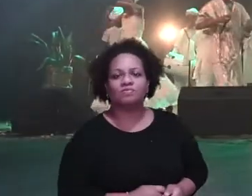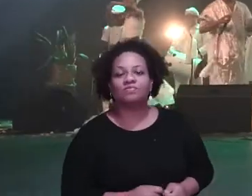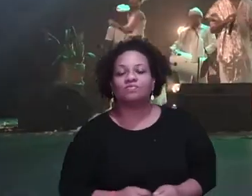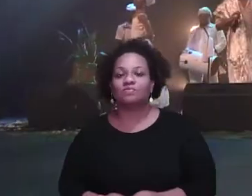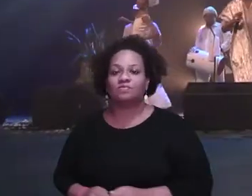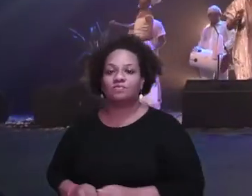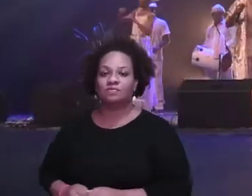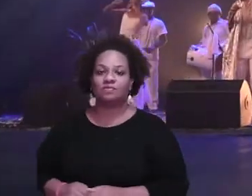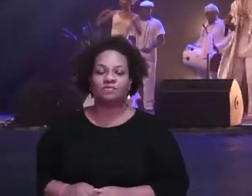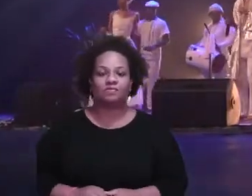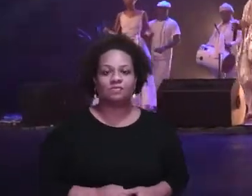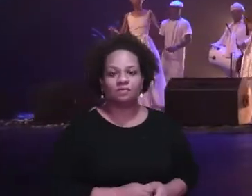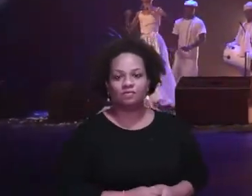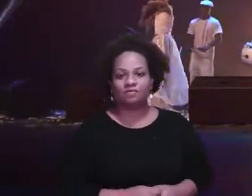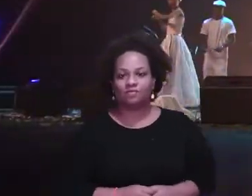esteja comigo